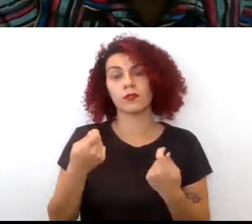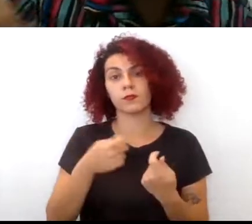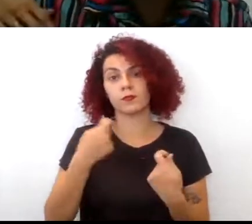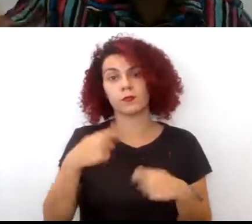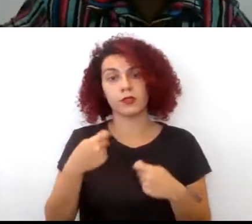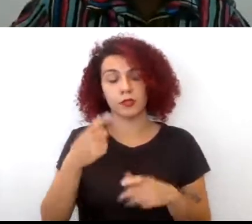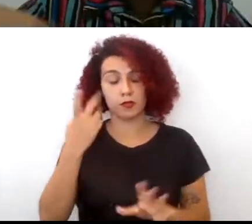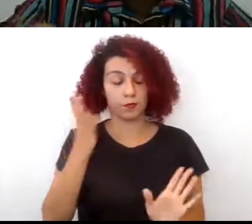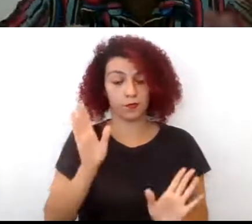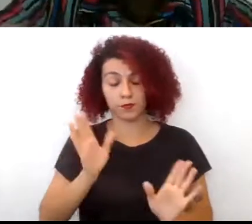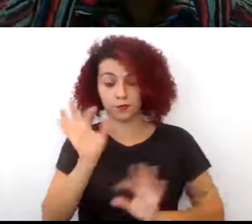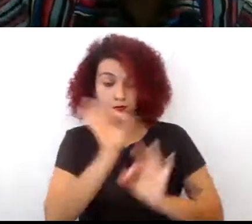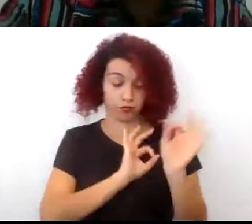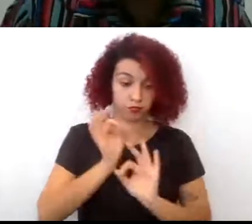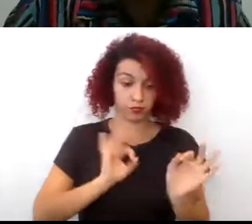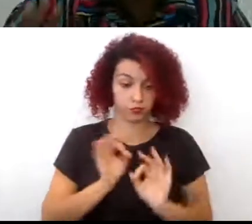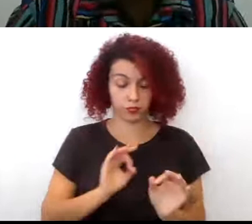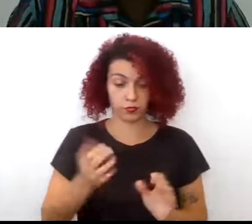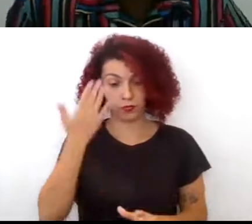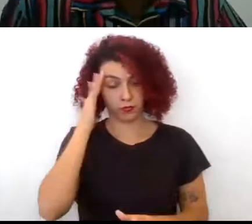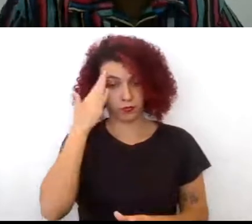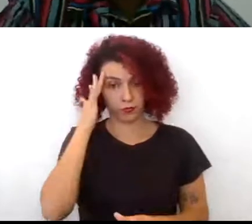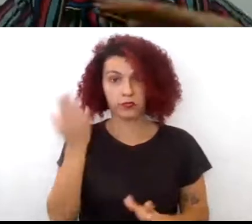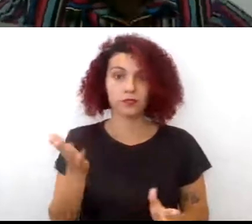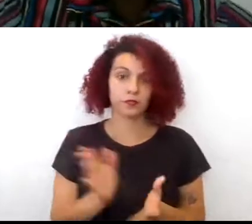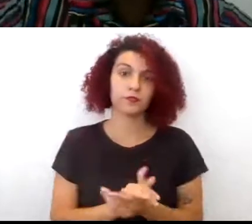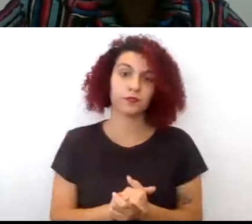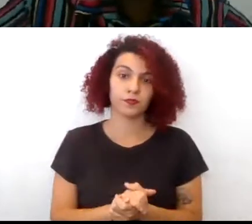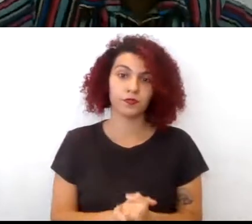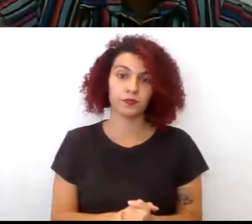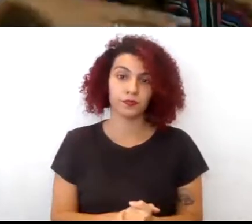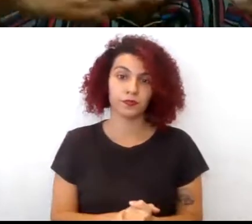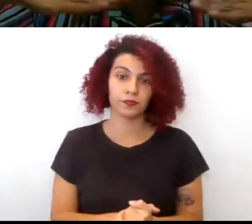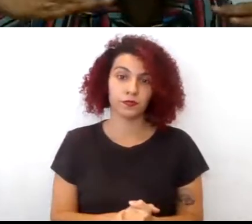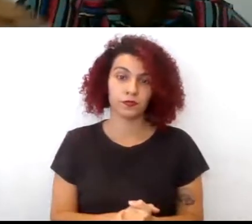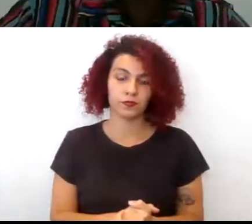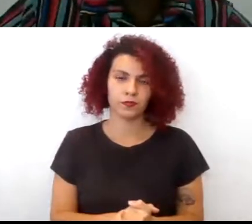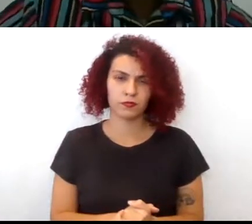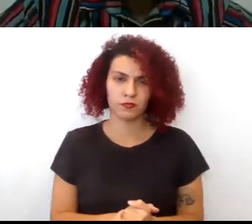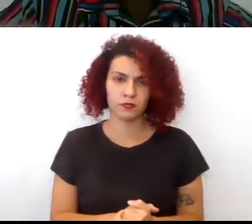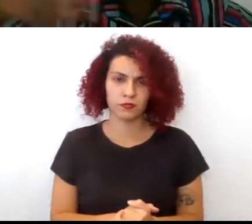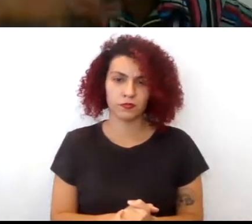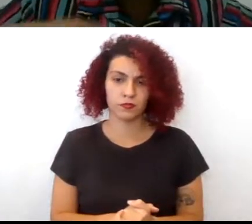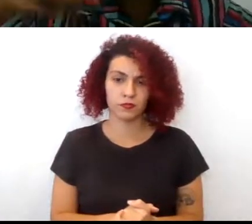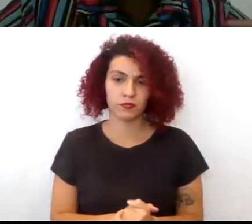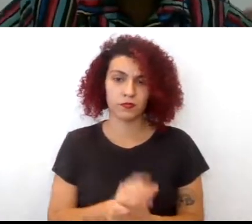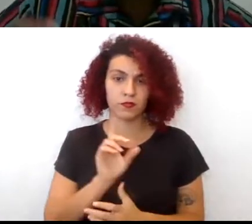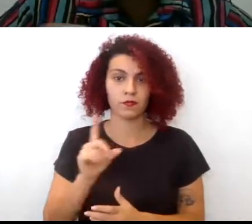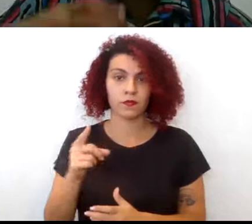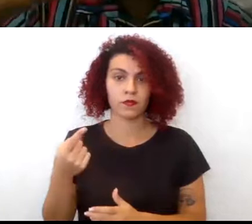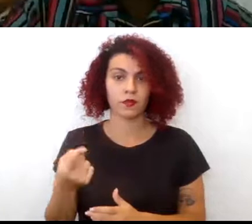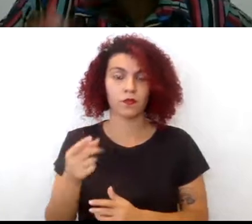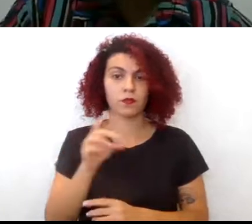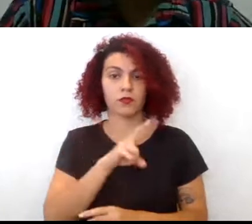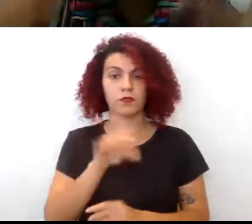falar assim deixa eu varrer o terreiro primeiro para fazer o desenho com as coisas certas né então a gente faz no terreiro deixa tudo bem arrumadinho e depois a gente vai colocando